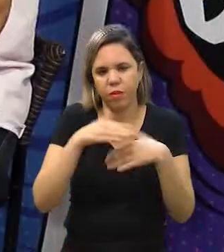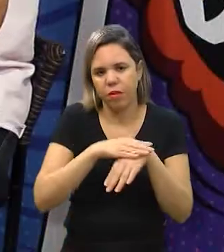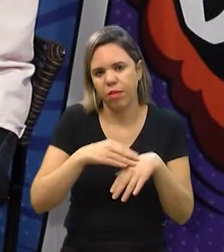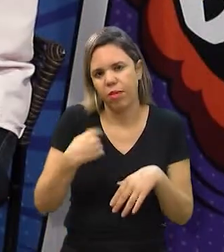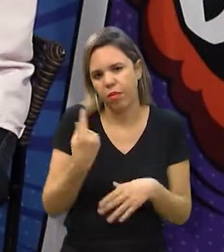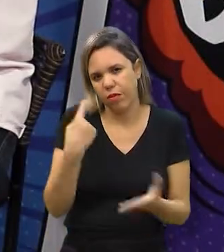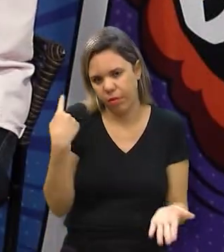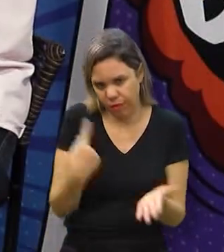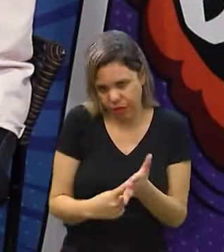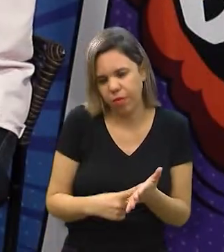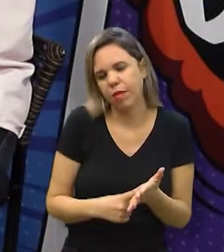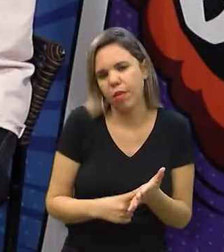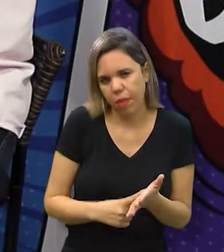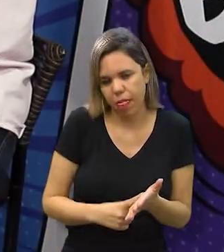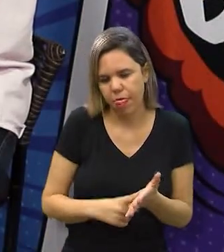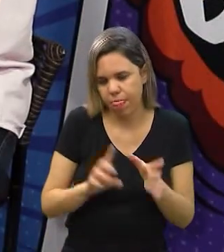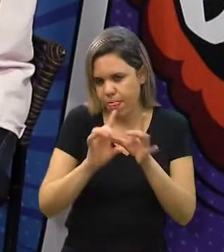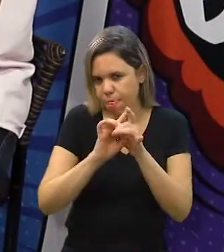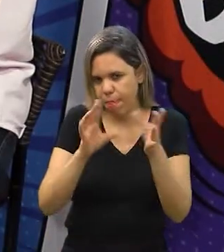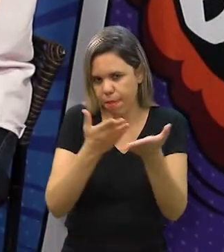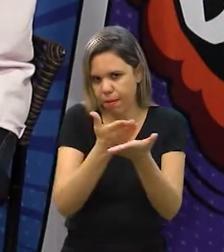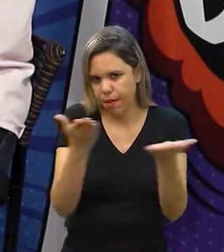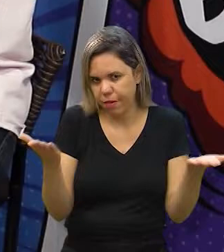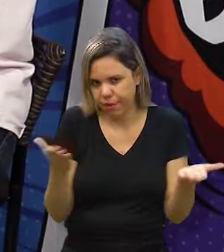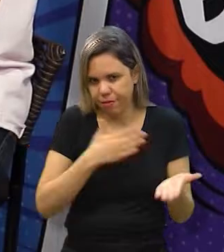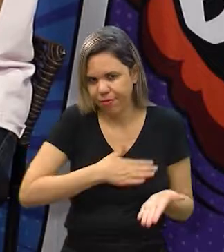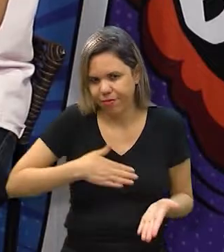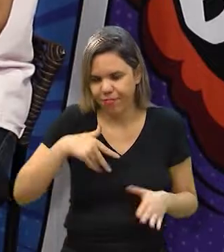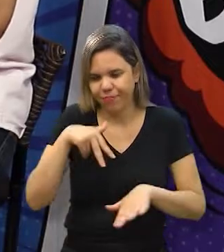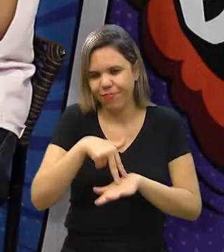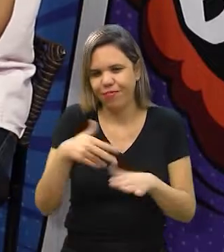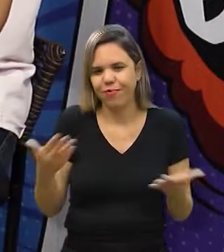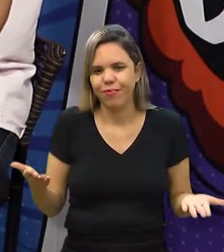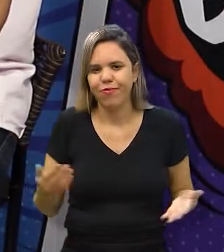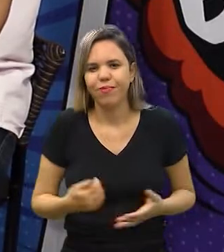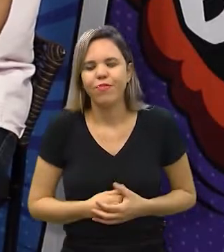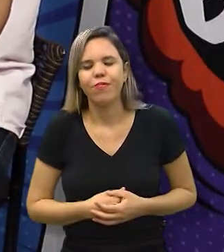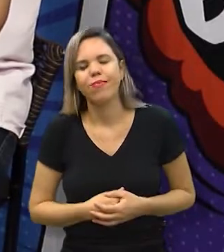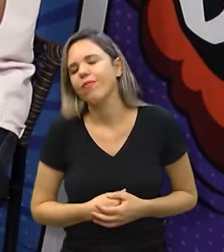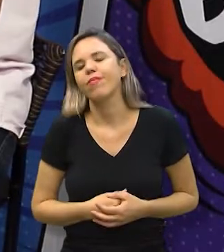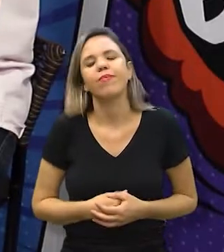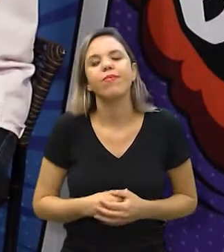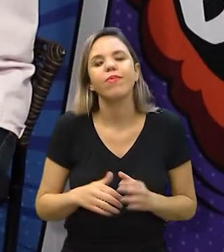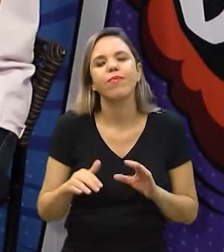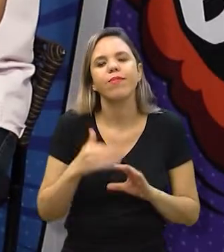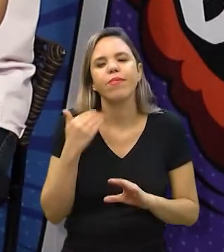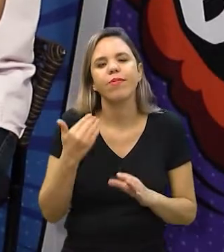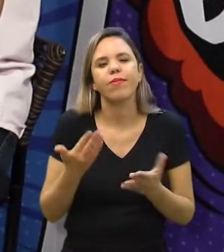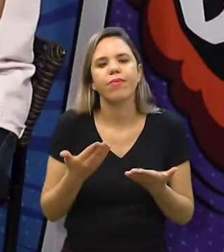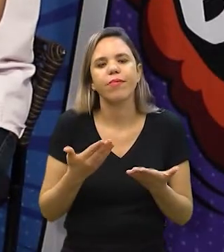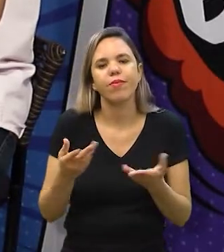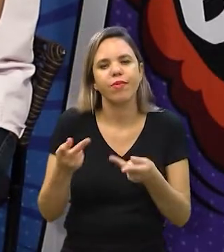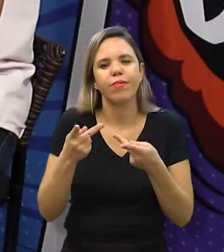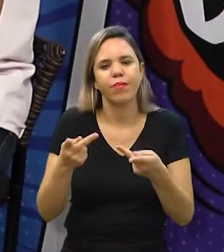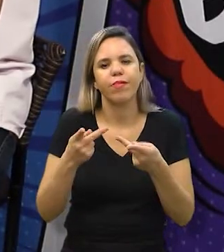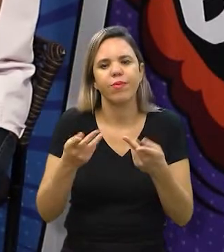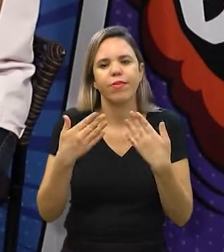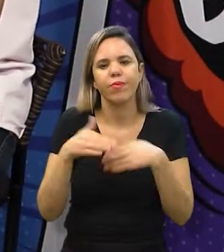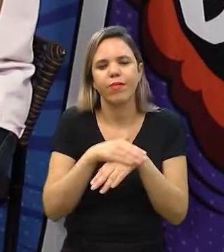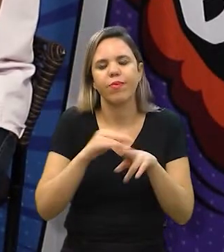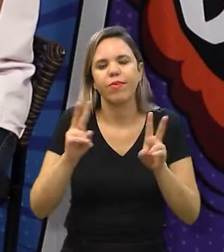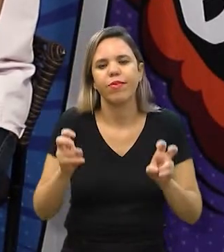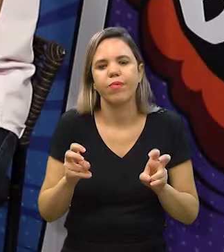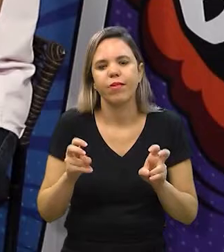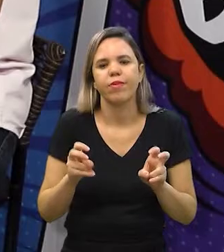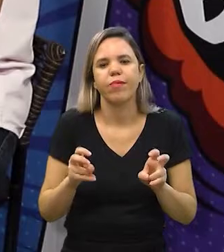pra contar pra gente, combinado? Gente, eu tô super à disposição de vocês, adorei estar aqui hoje e tô aqui pra receber muitos convites e